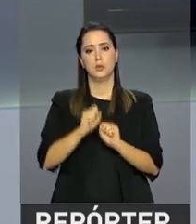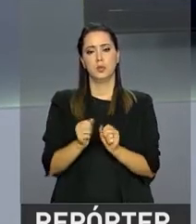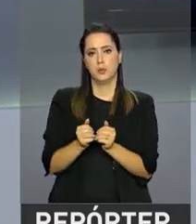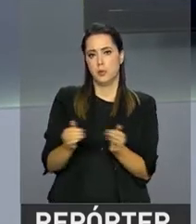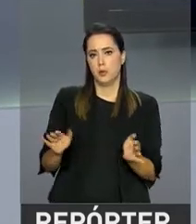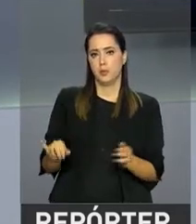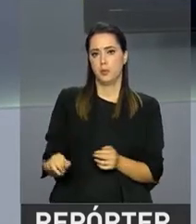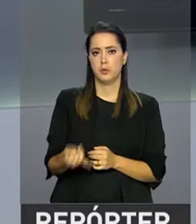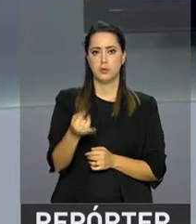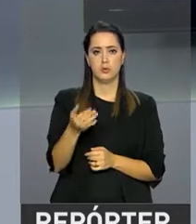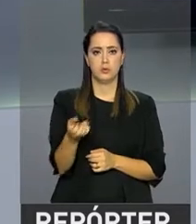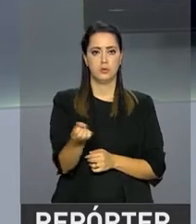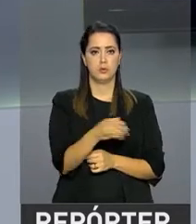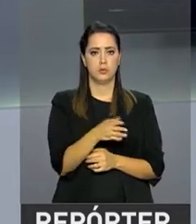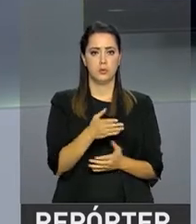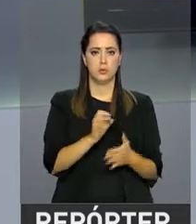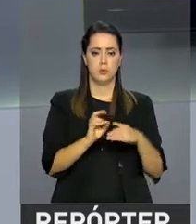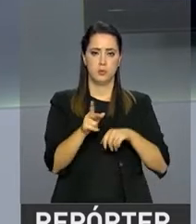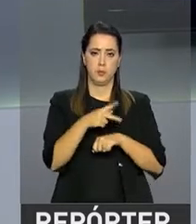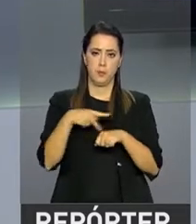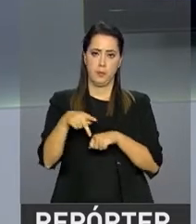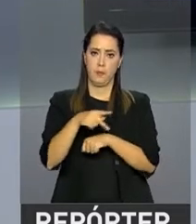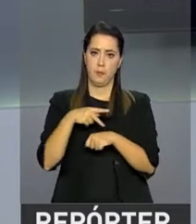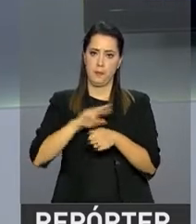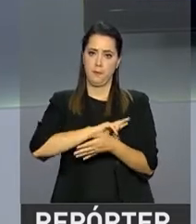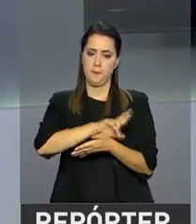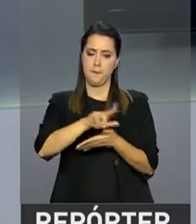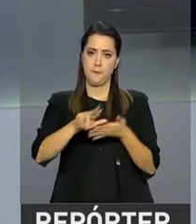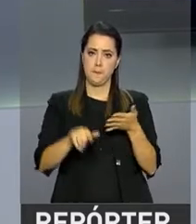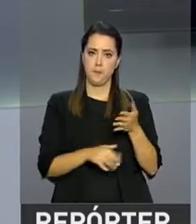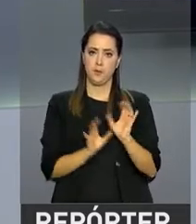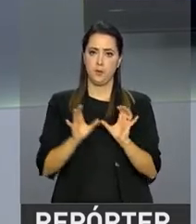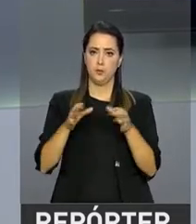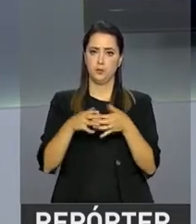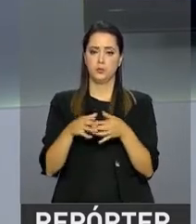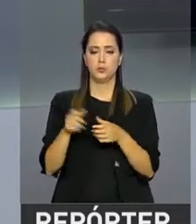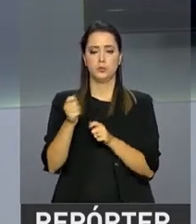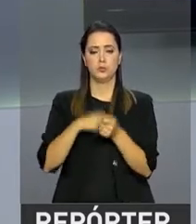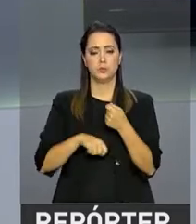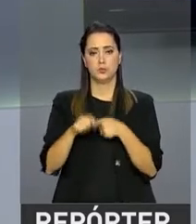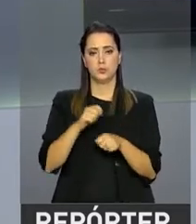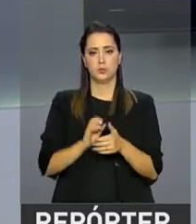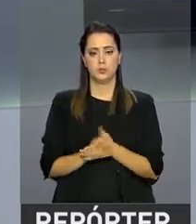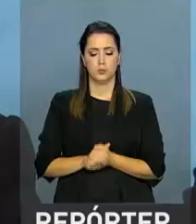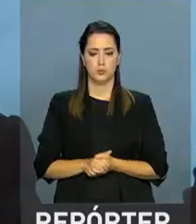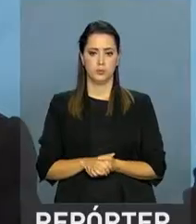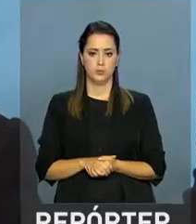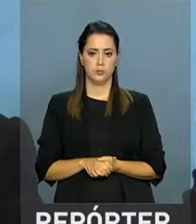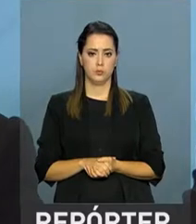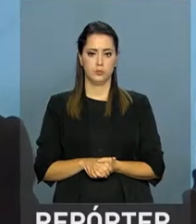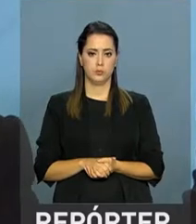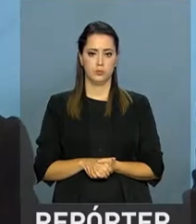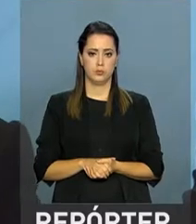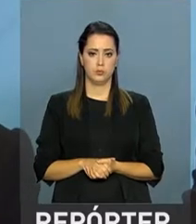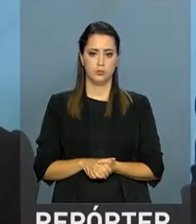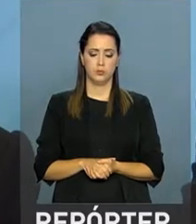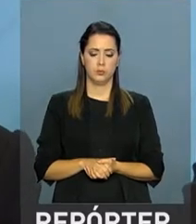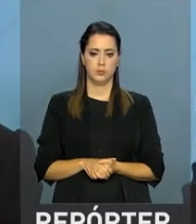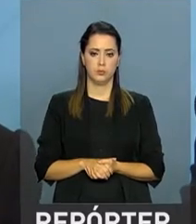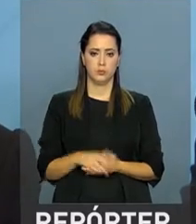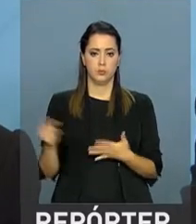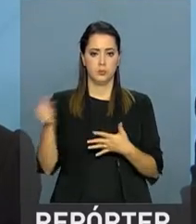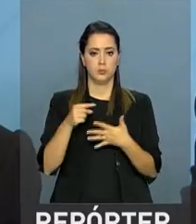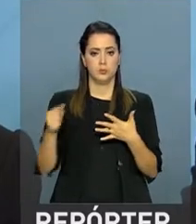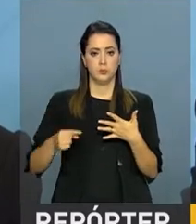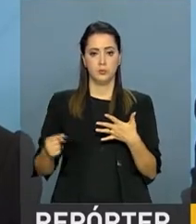abrir novas oportunidades de negociação entre o brasil e outros países e blocos econômicos essas medidas